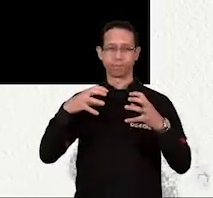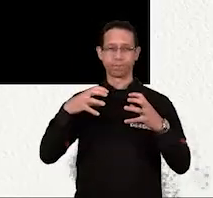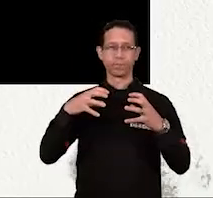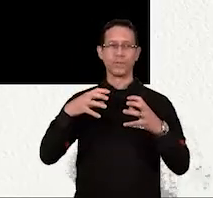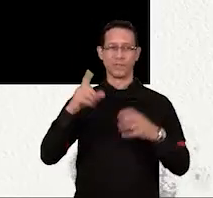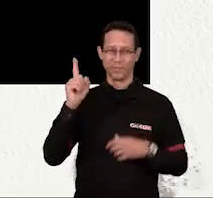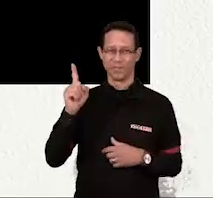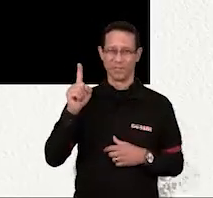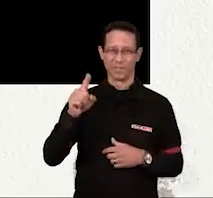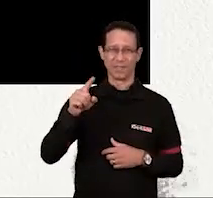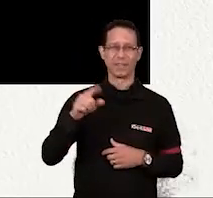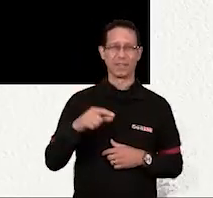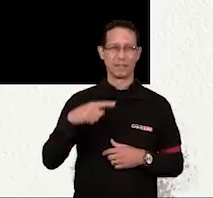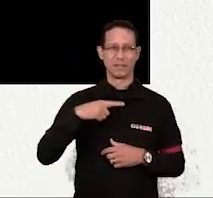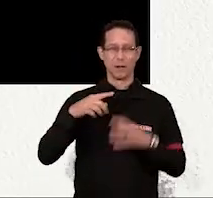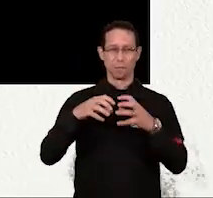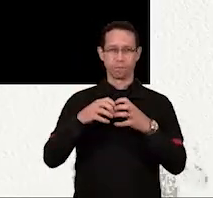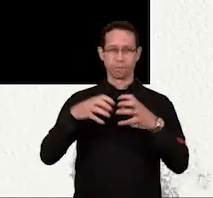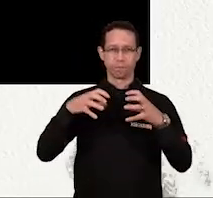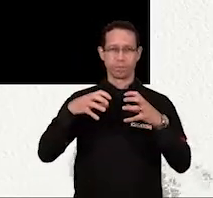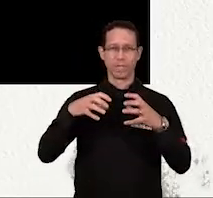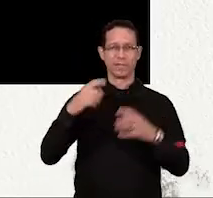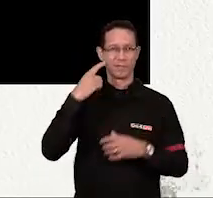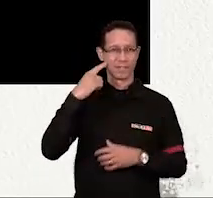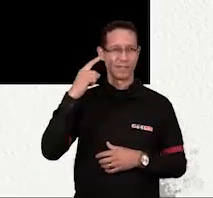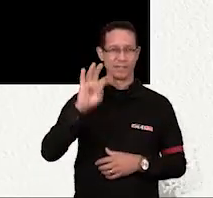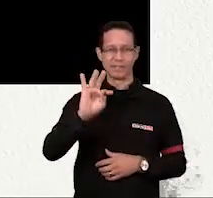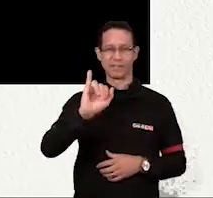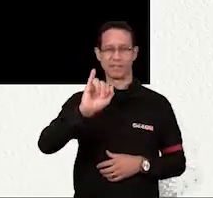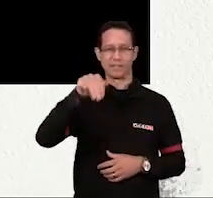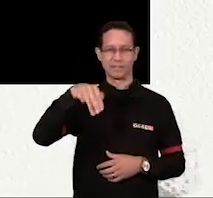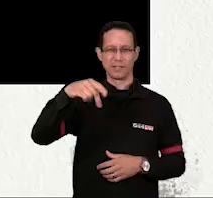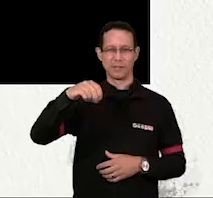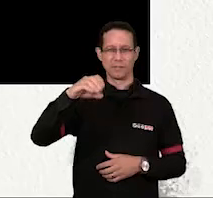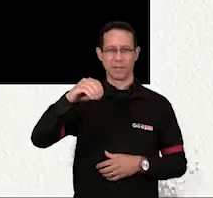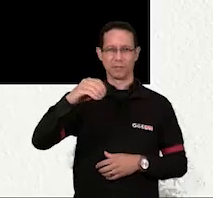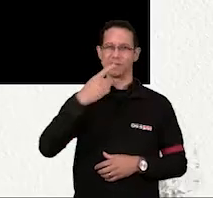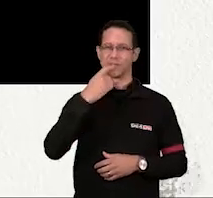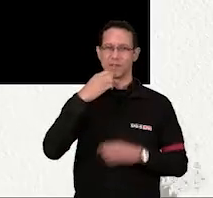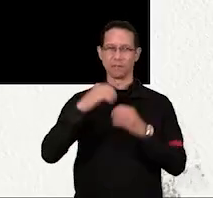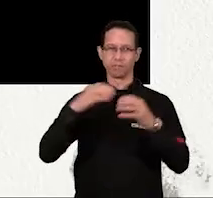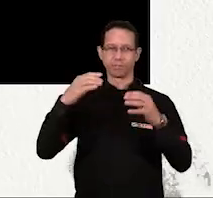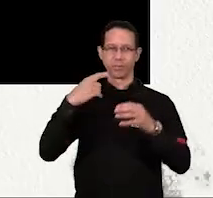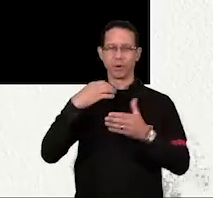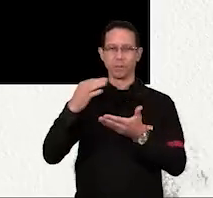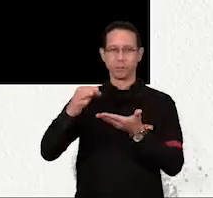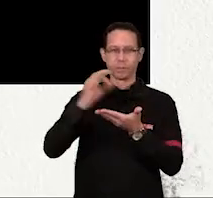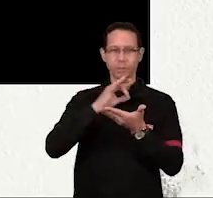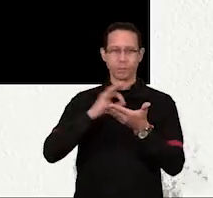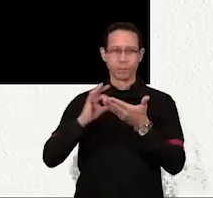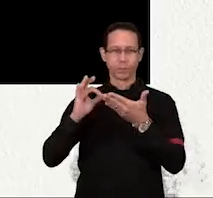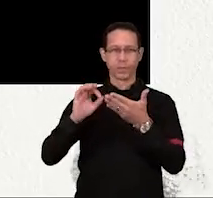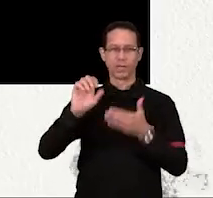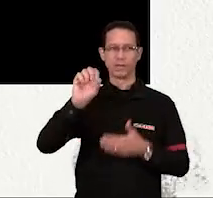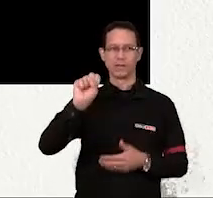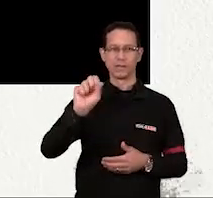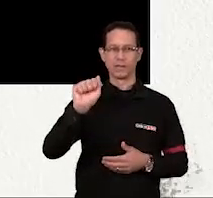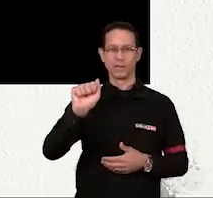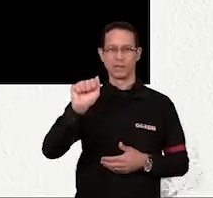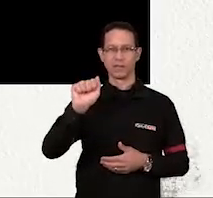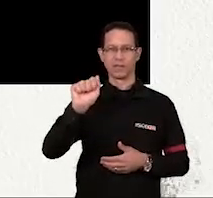chama de miringite, a inflamação do tímpano, e vê essas formações em sagu, que nem o Ronaldo chama,